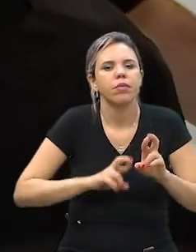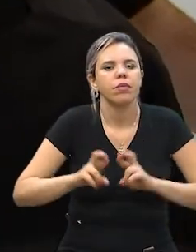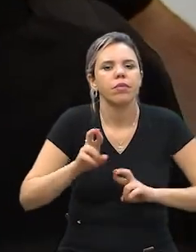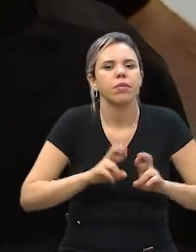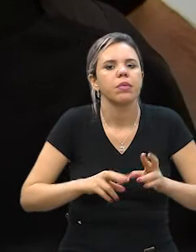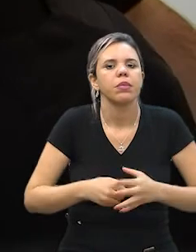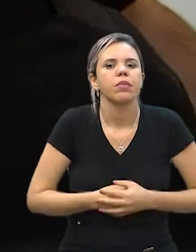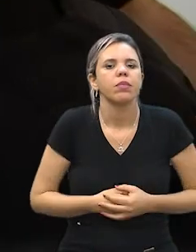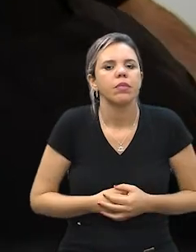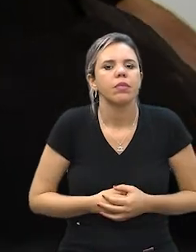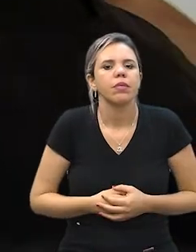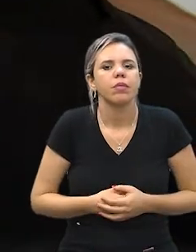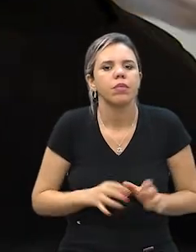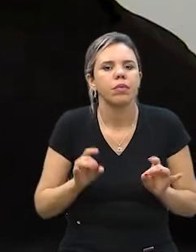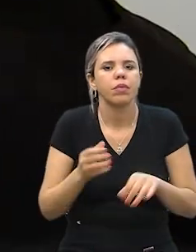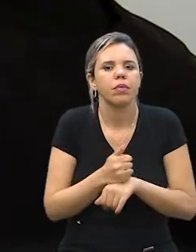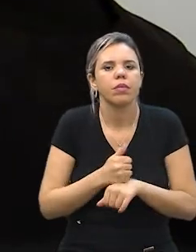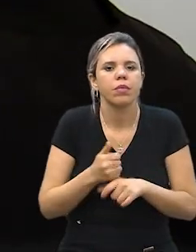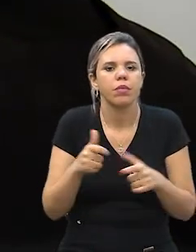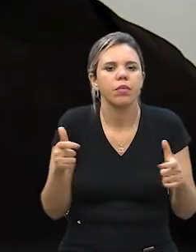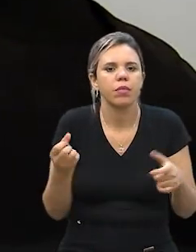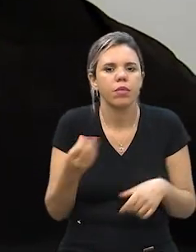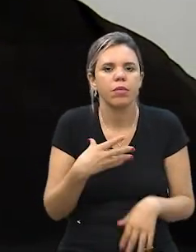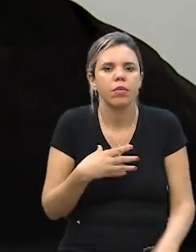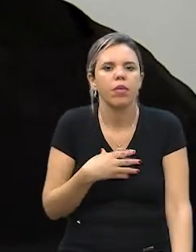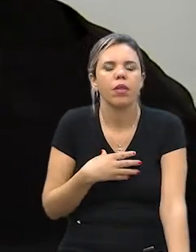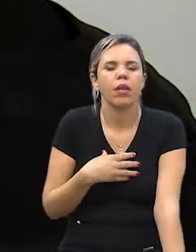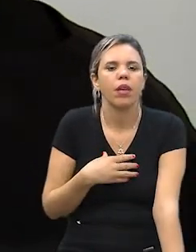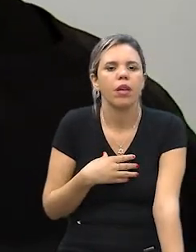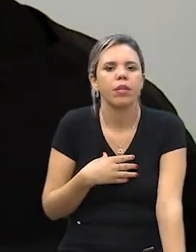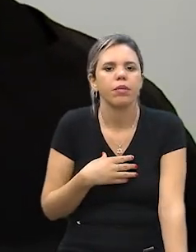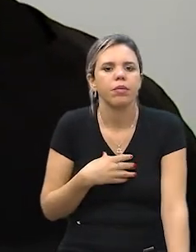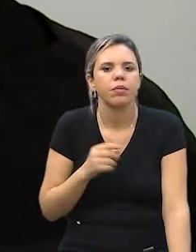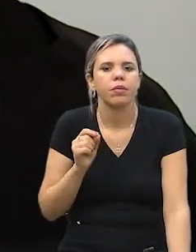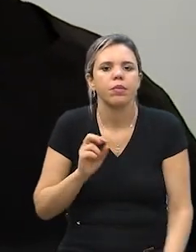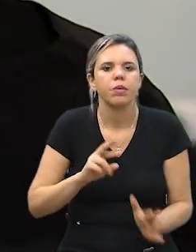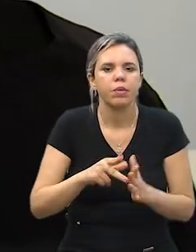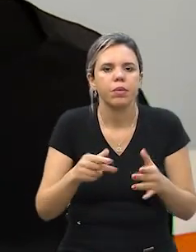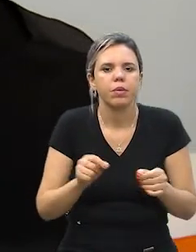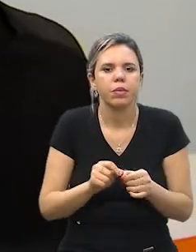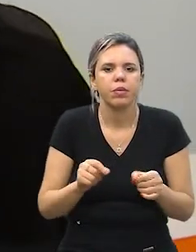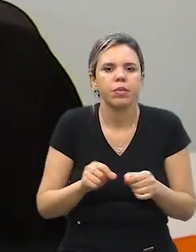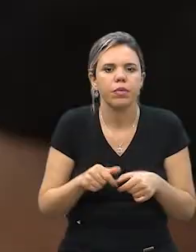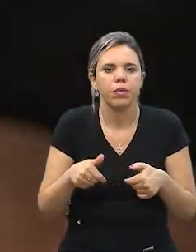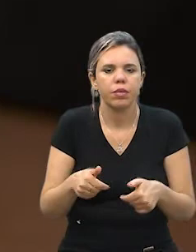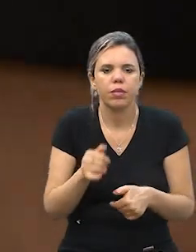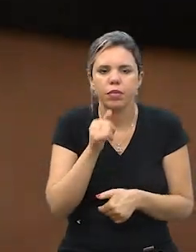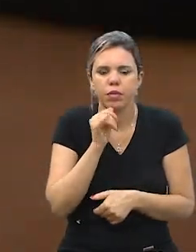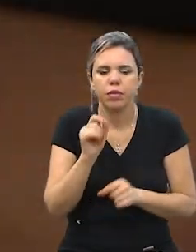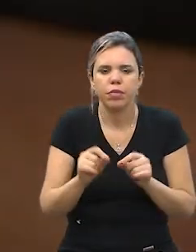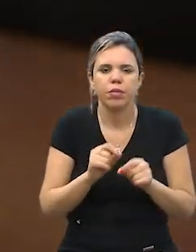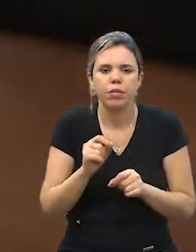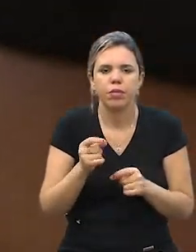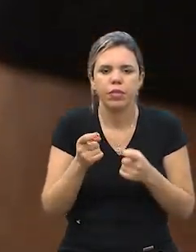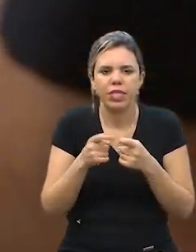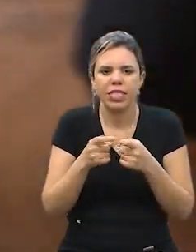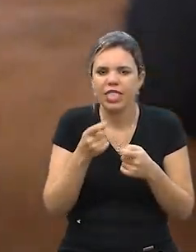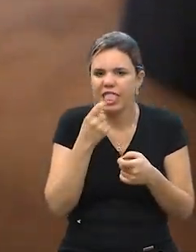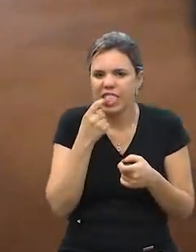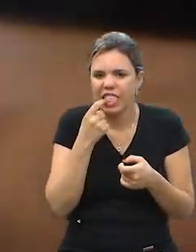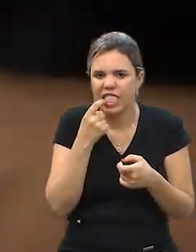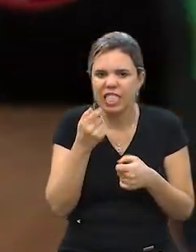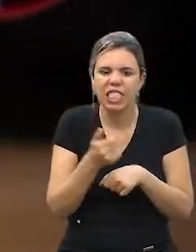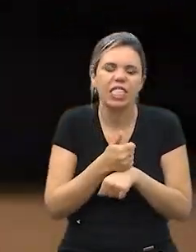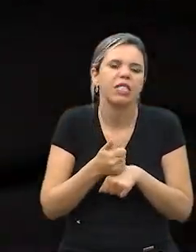exames, e isso é uma especialidade muito nova. E várias outras frentes, como a odontologia